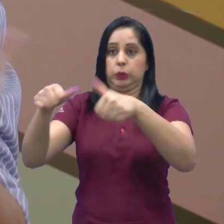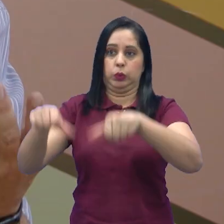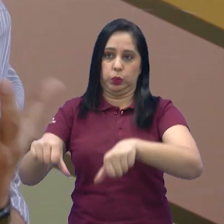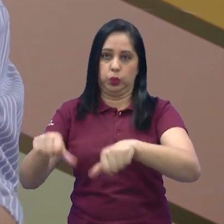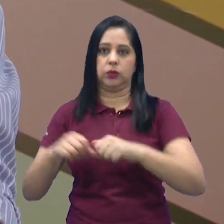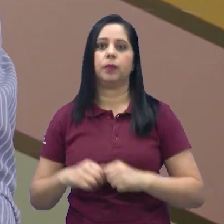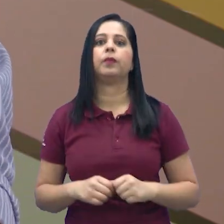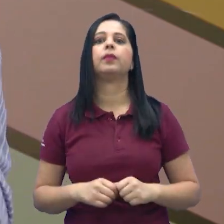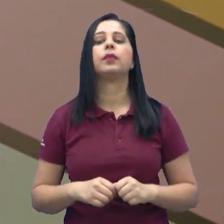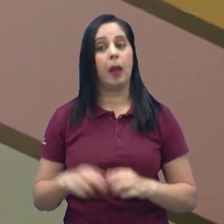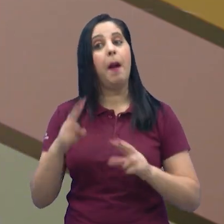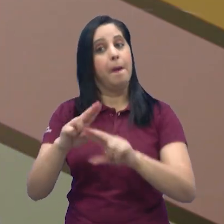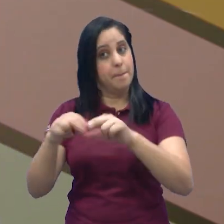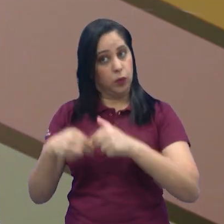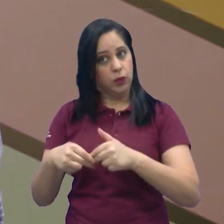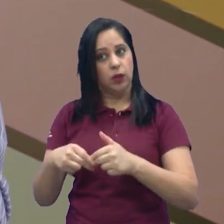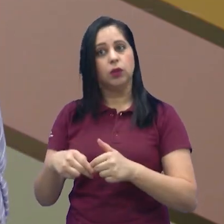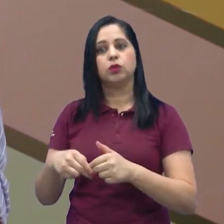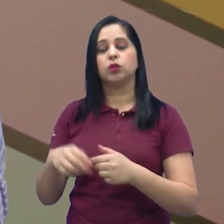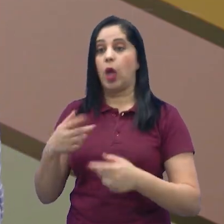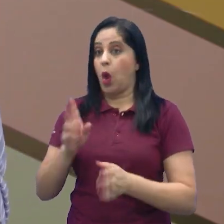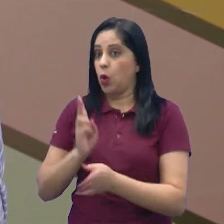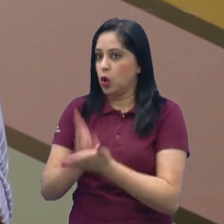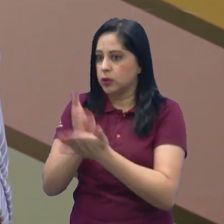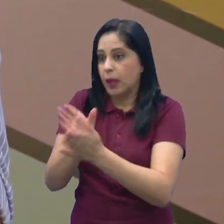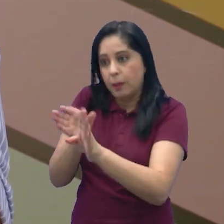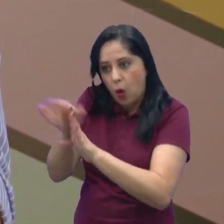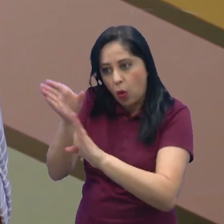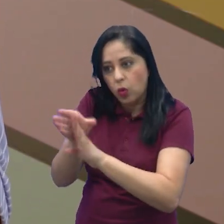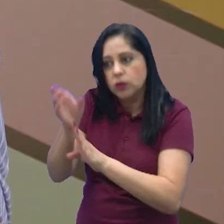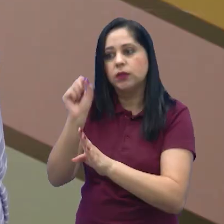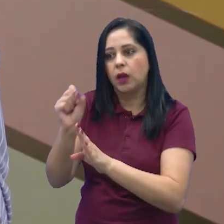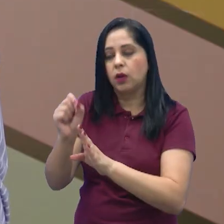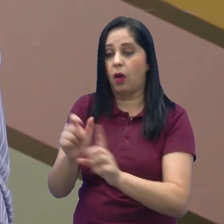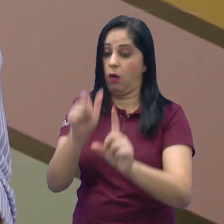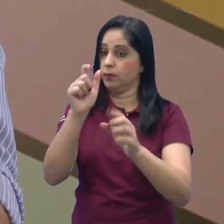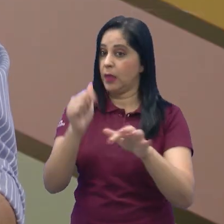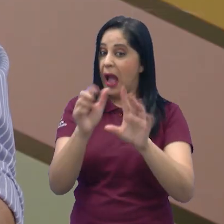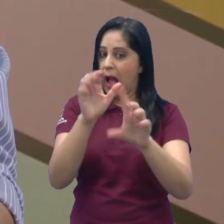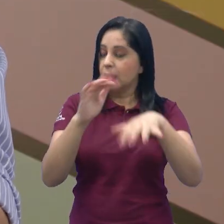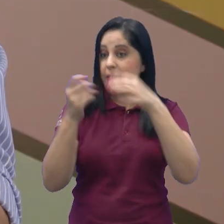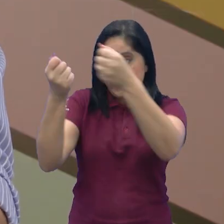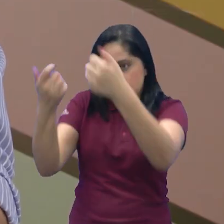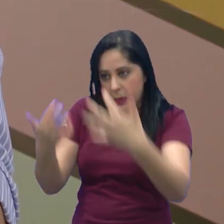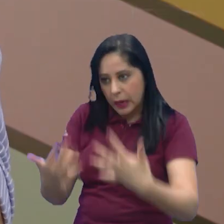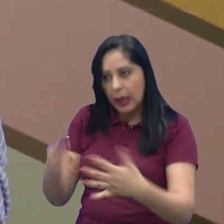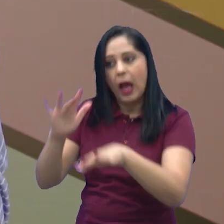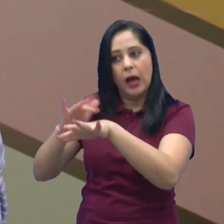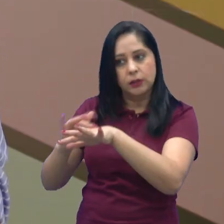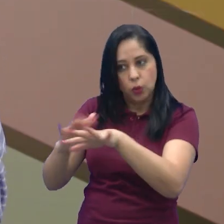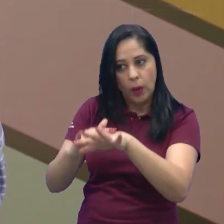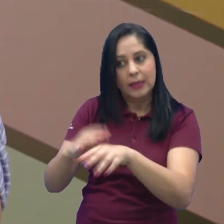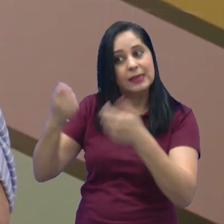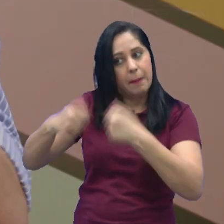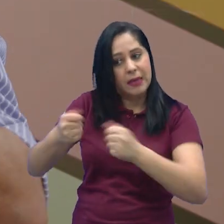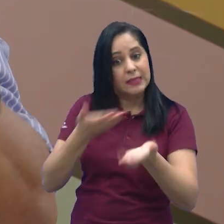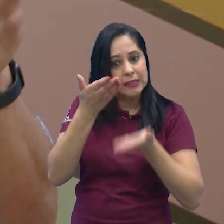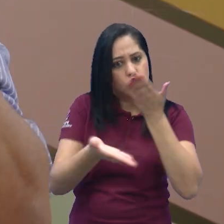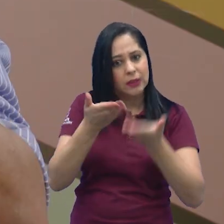isso, tanto para o paciente quanto para a família. O que é a doença e a necessidade do tratamento